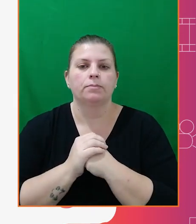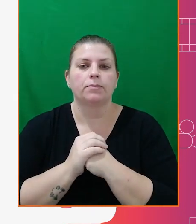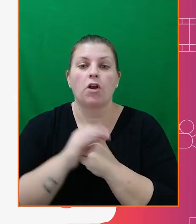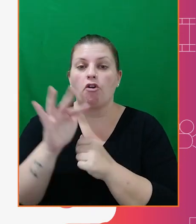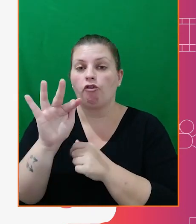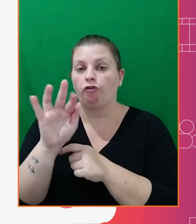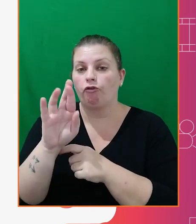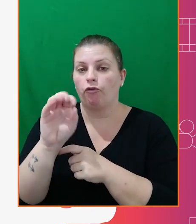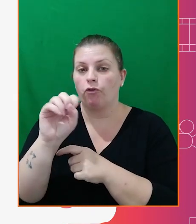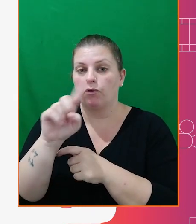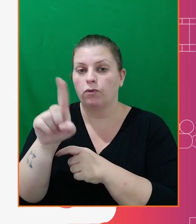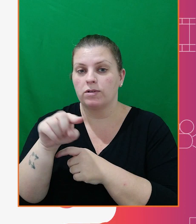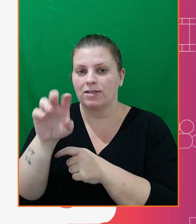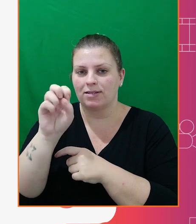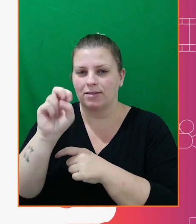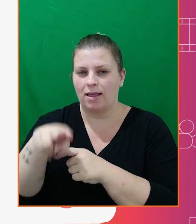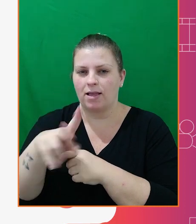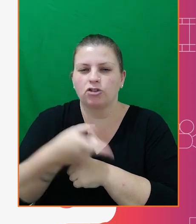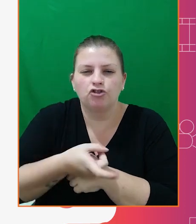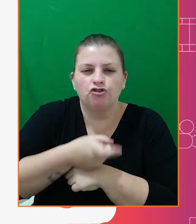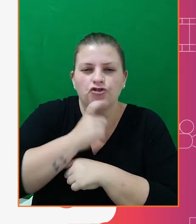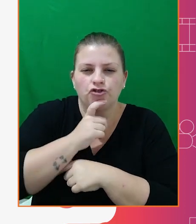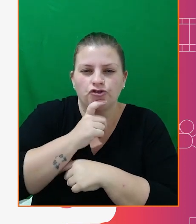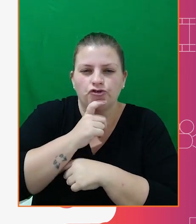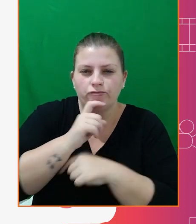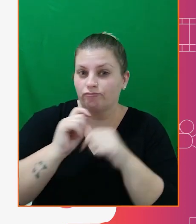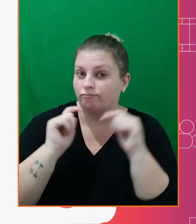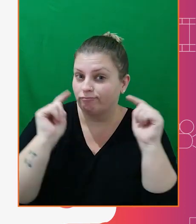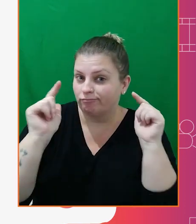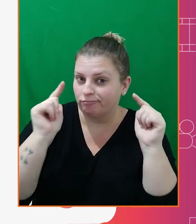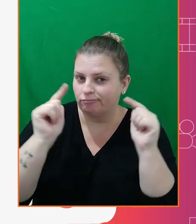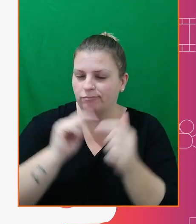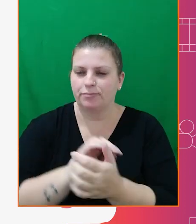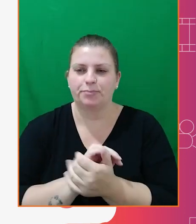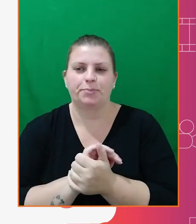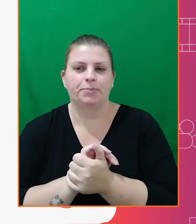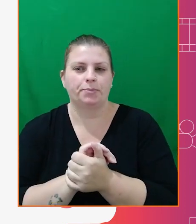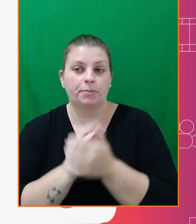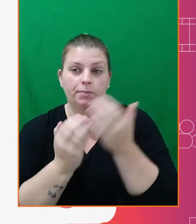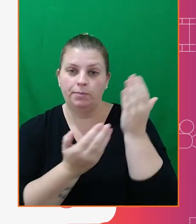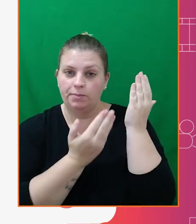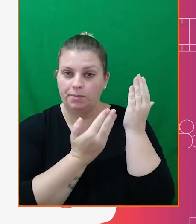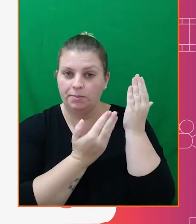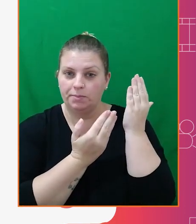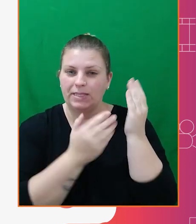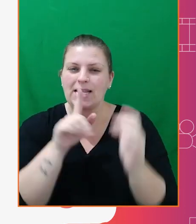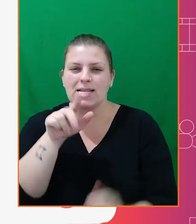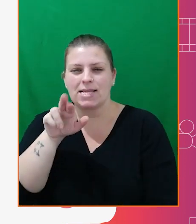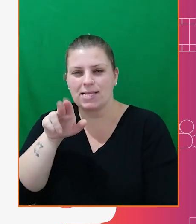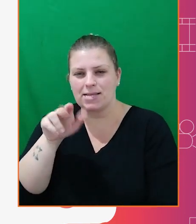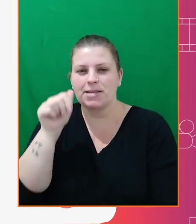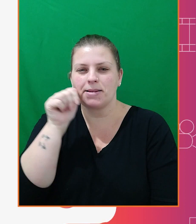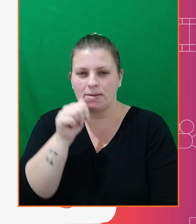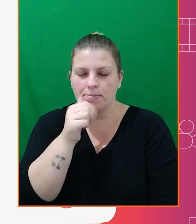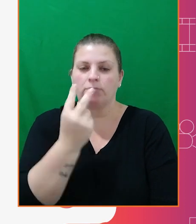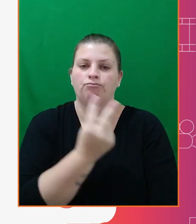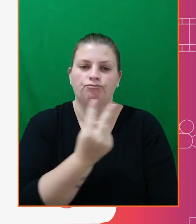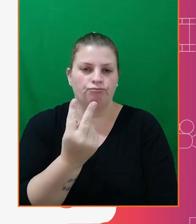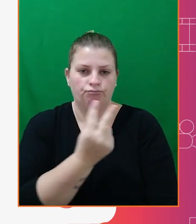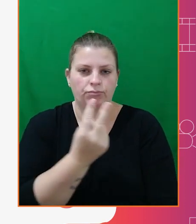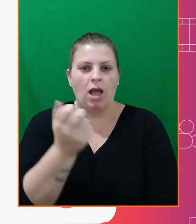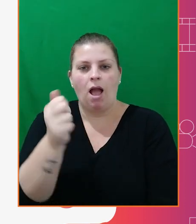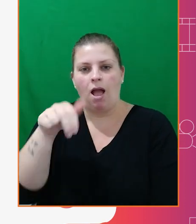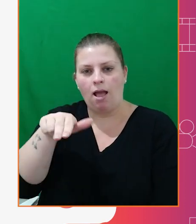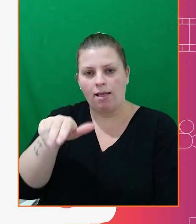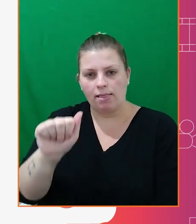aventura congelante. Nessa cena, as personagens irmãs, Anna e Elsa, são apresentadas